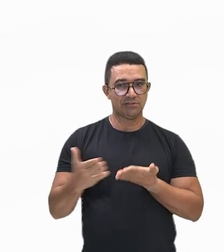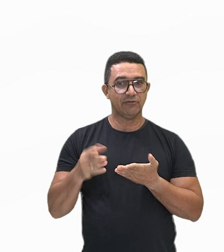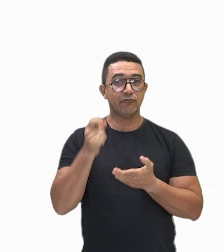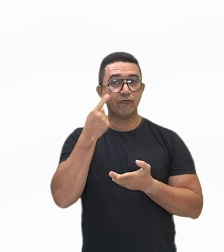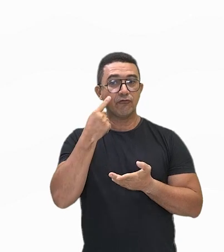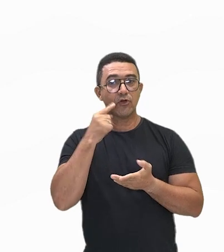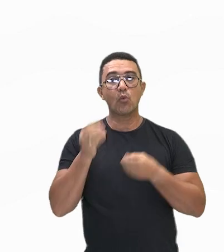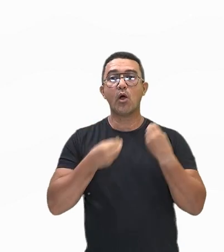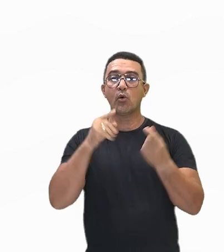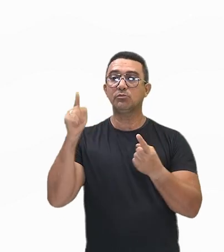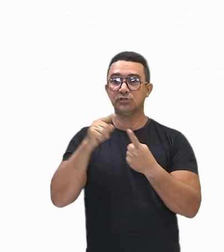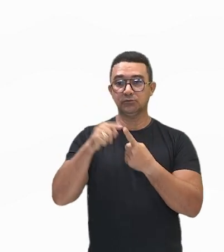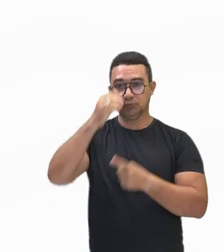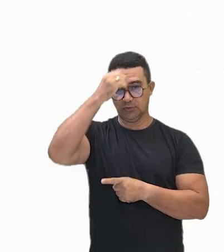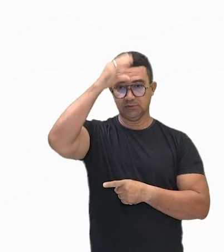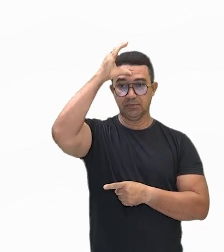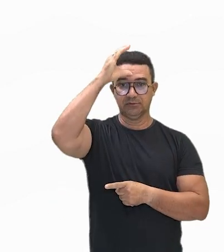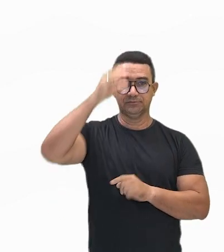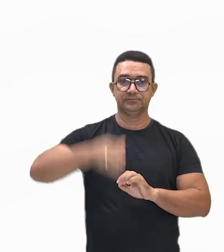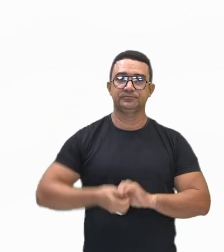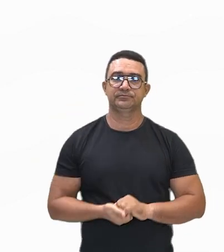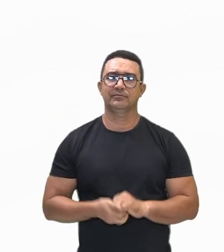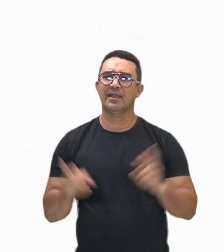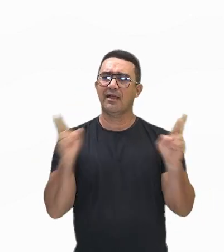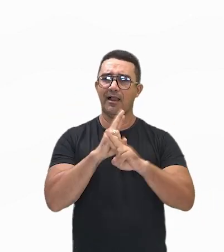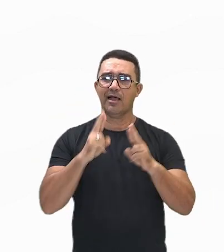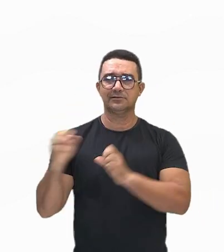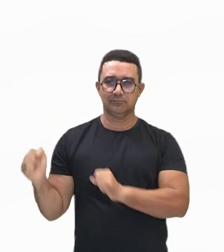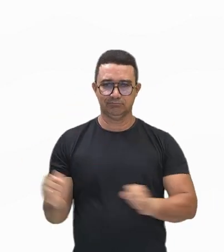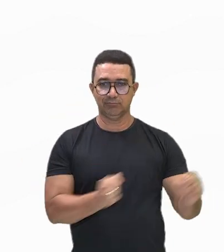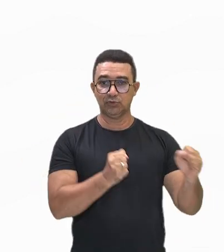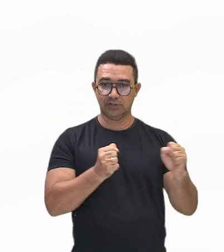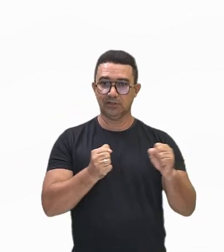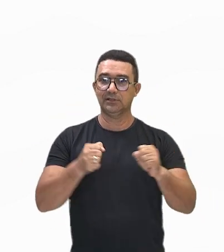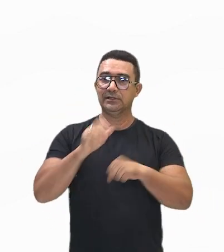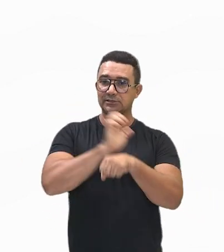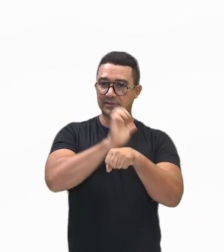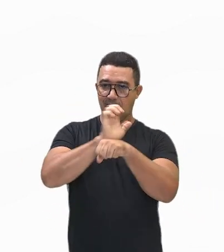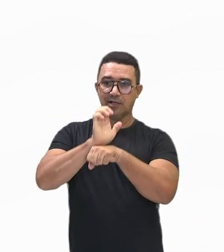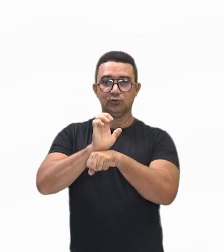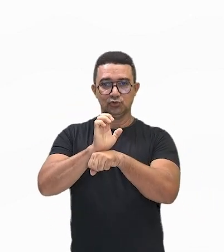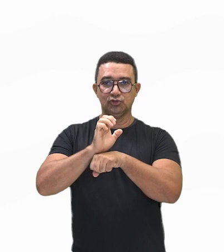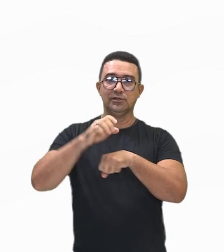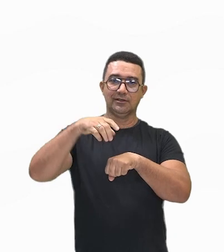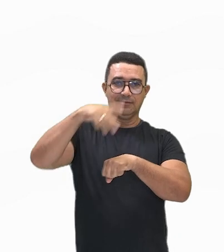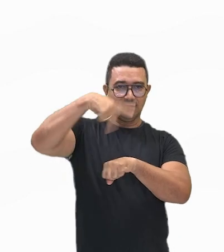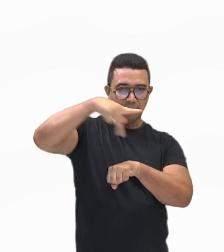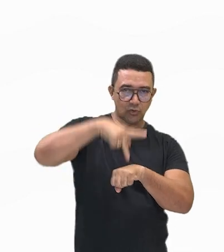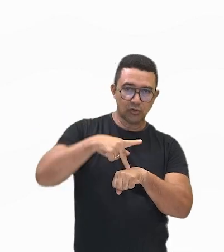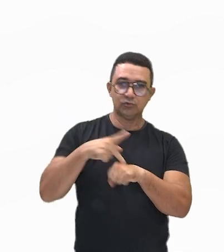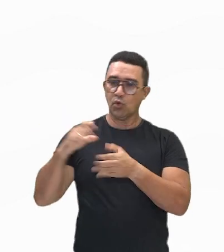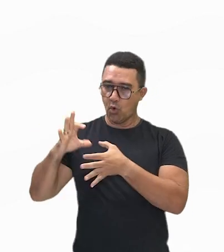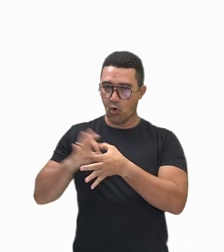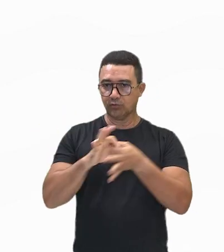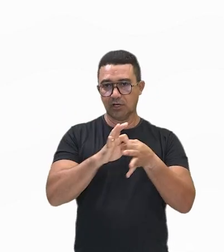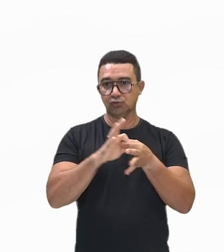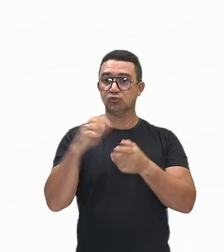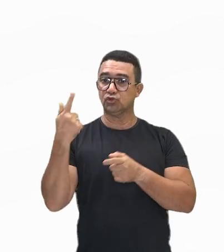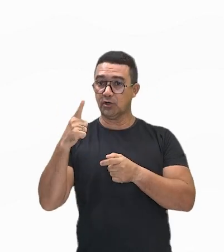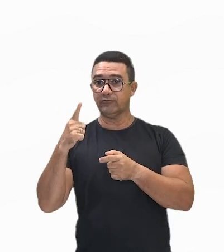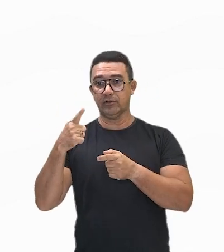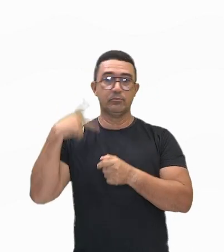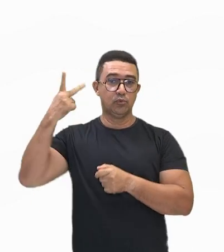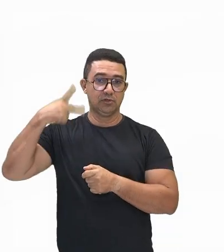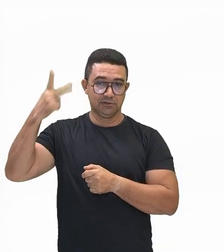nosso objeto de conhecimento. Relações de poder entre os Estados-nações no contexto geopolítico